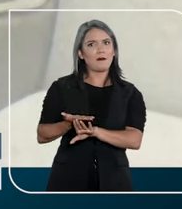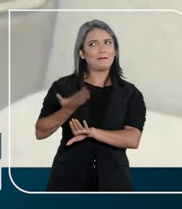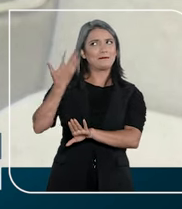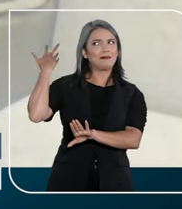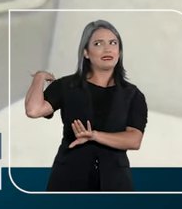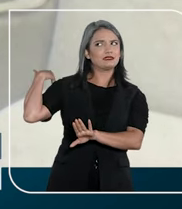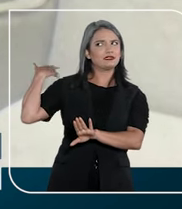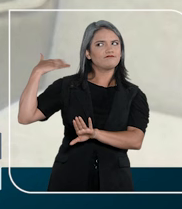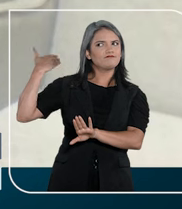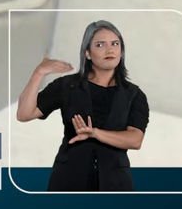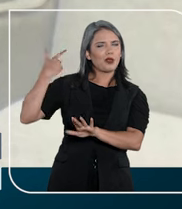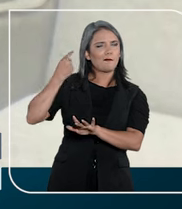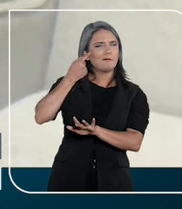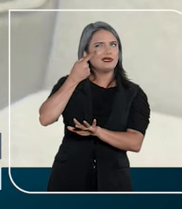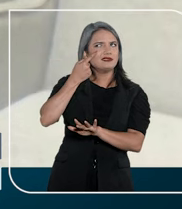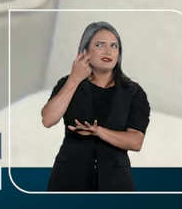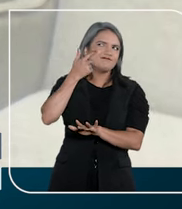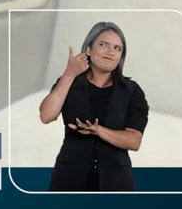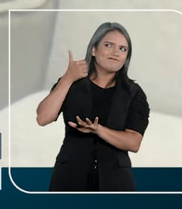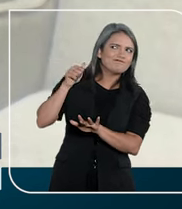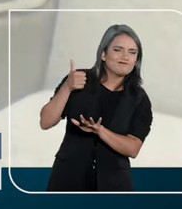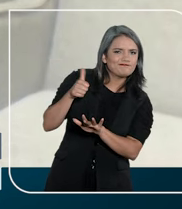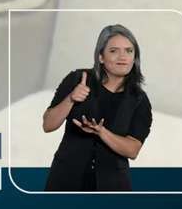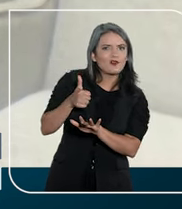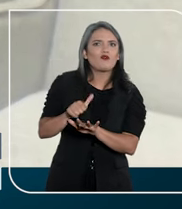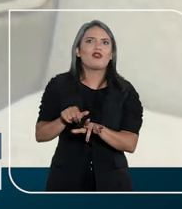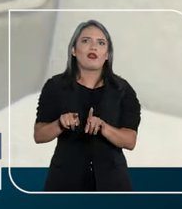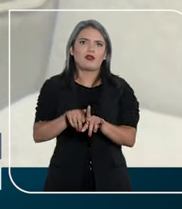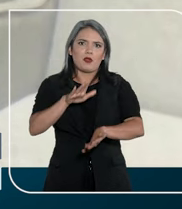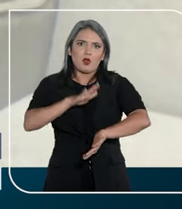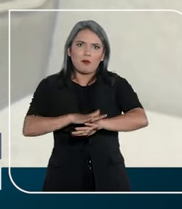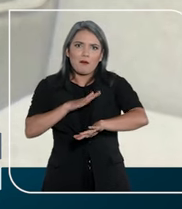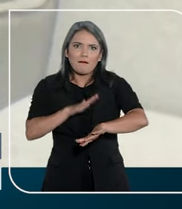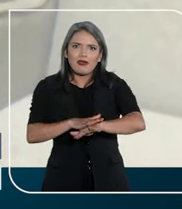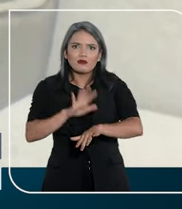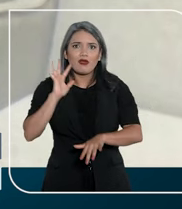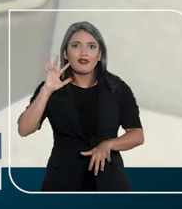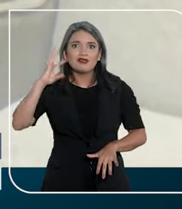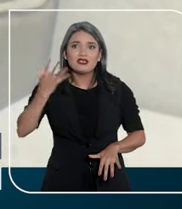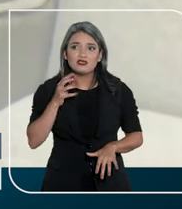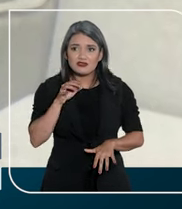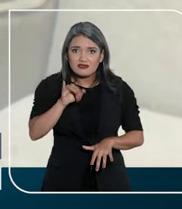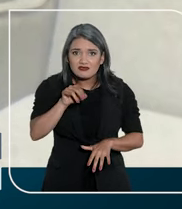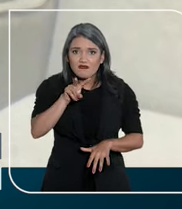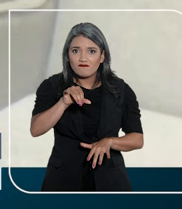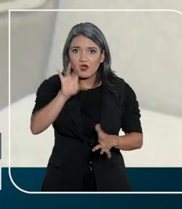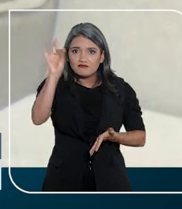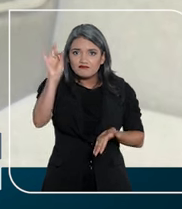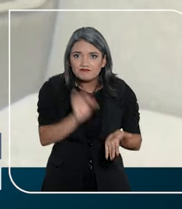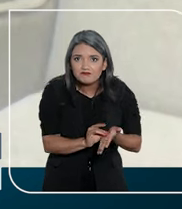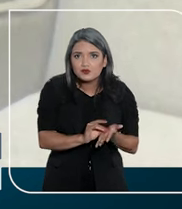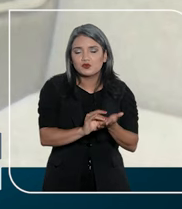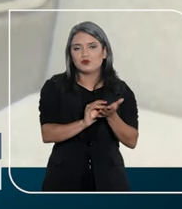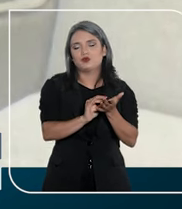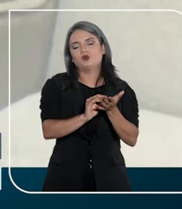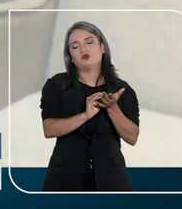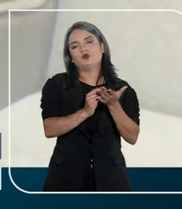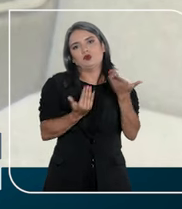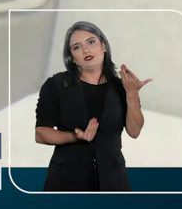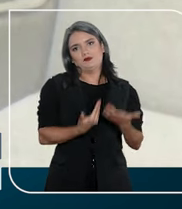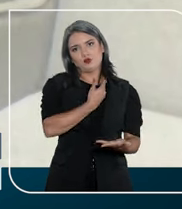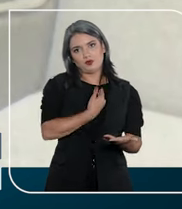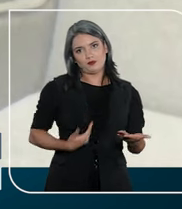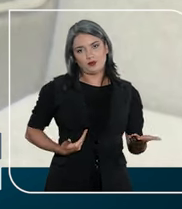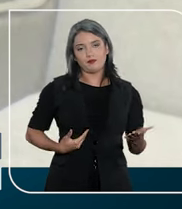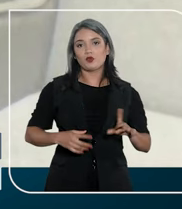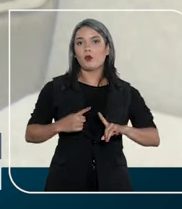ser também levado em consideração na hora de definir se convém ou não admiti-lo no serviço público. Porque, assim,